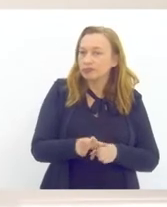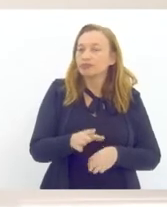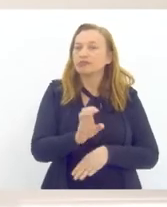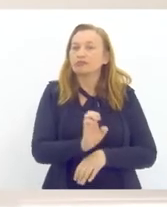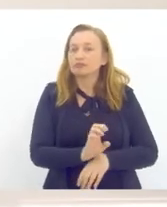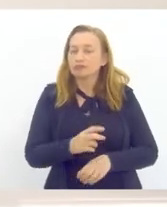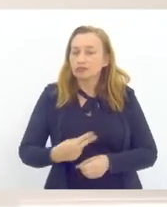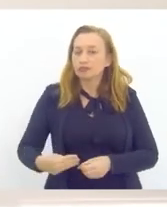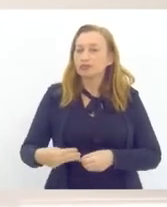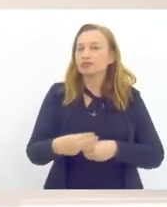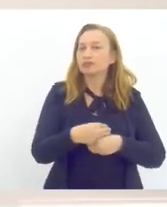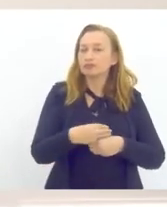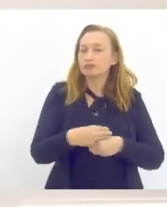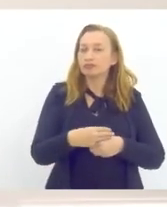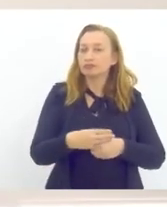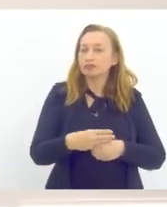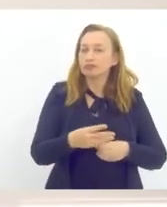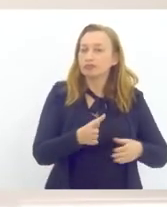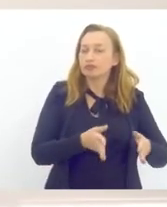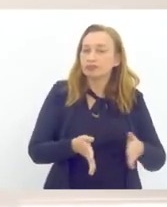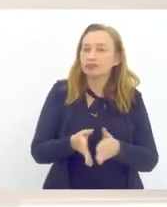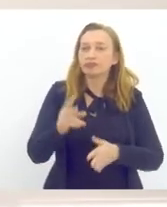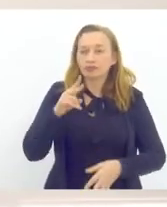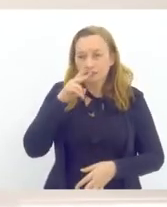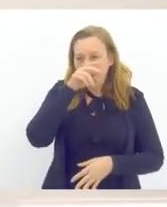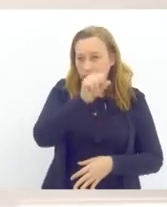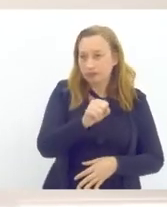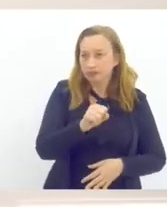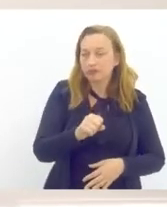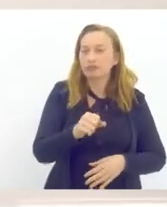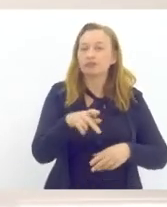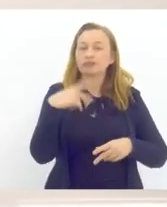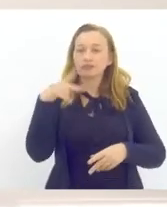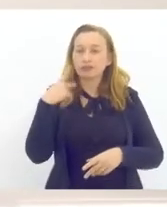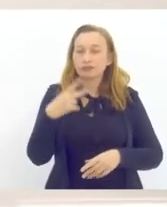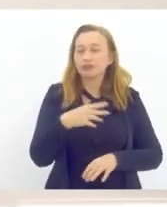municípios de um caminho de fortalecimento das políticas educacionais.